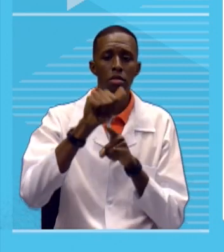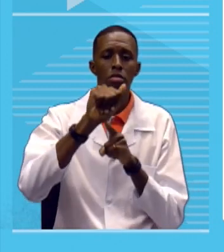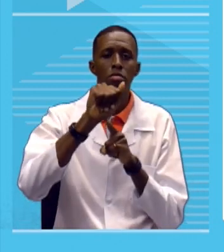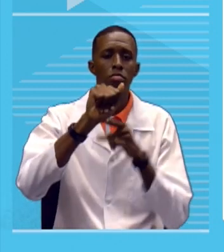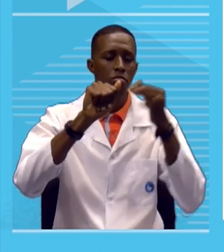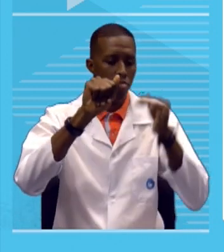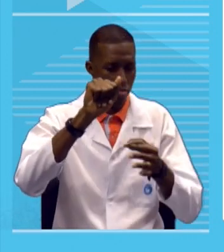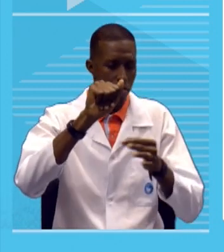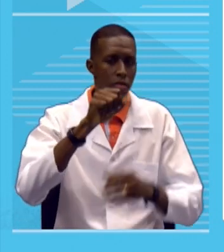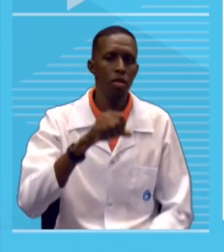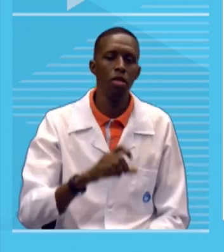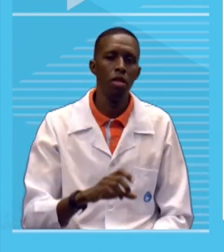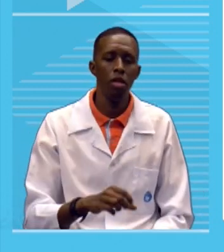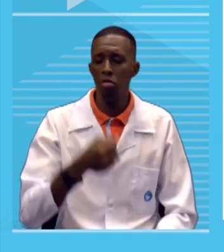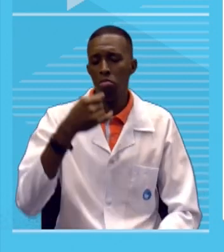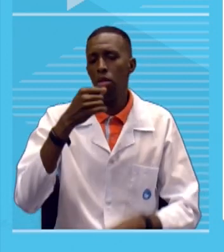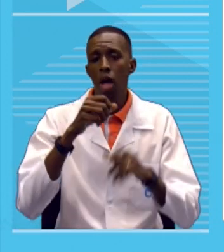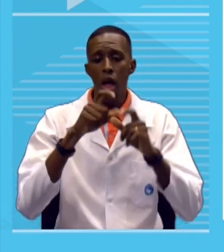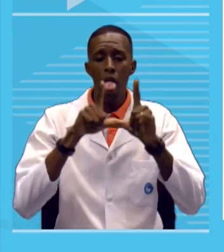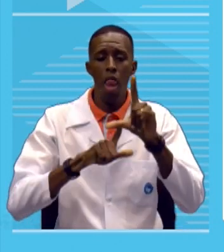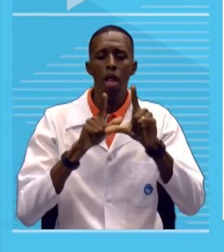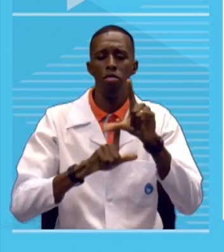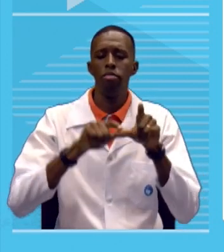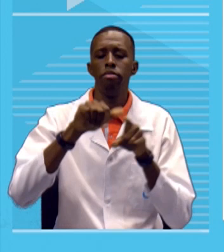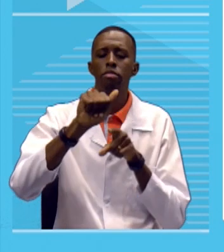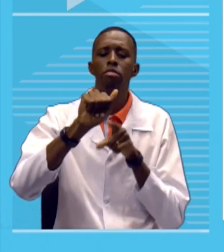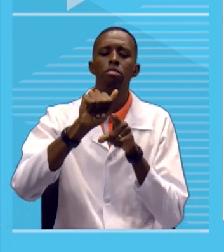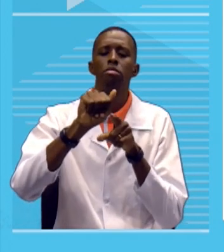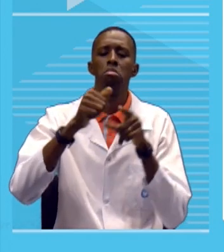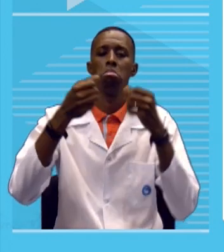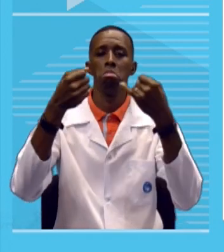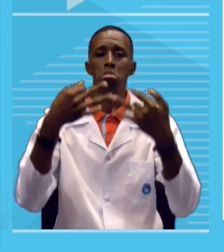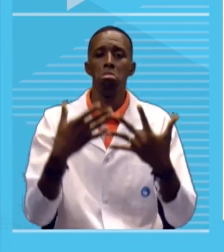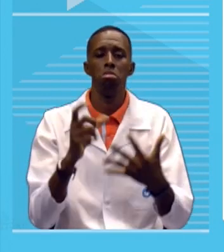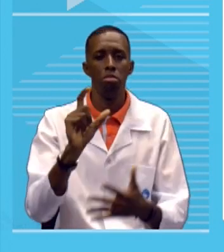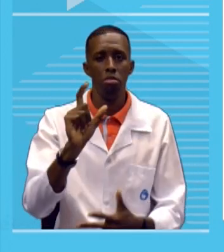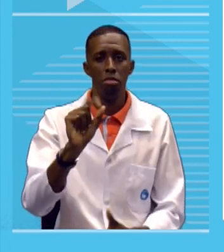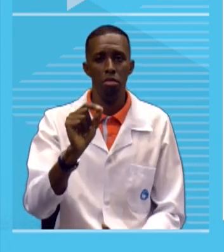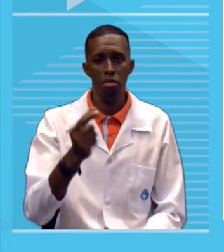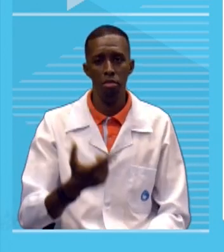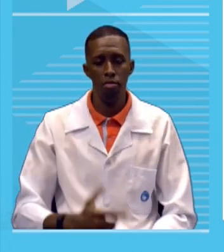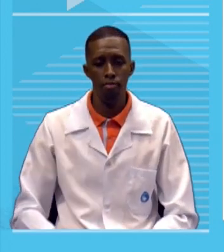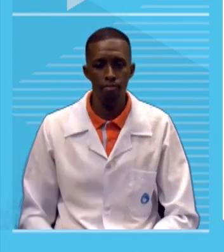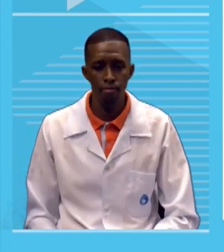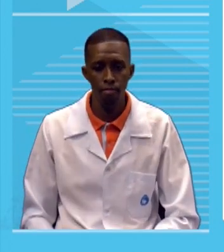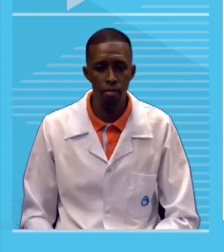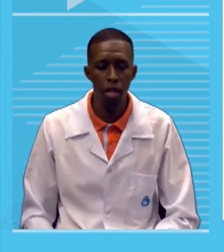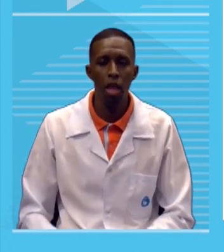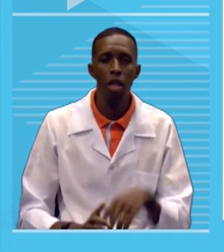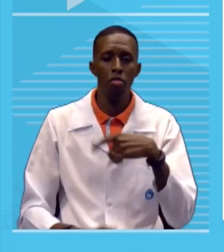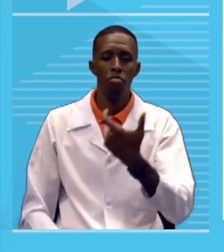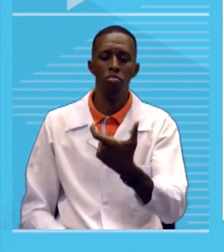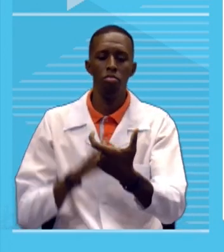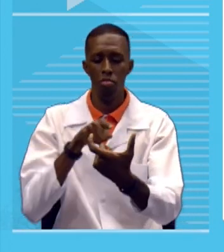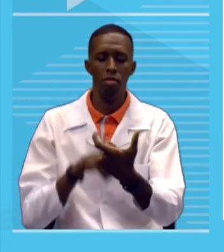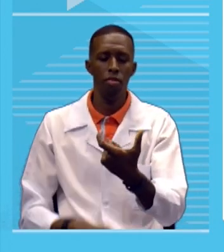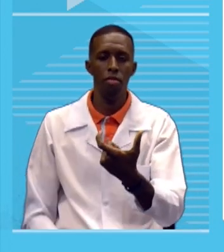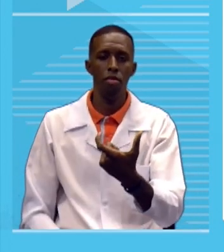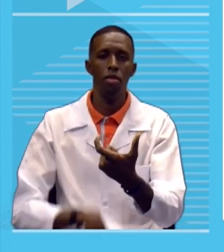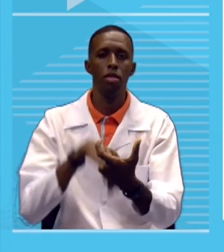estavam saindo do meio rural, se deslocando para o meio urbano, porque acreditavam que dentro desse meio urbano teria